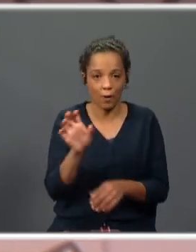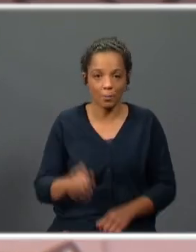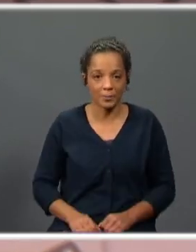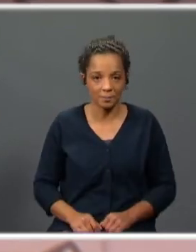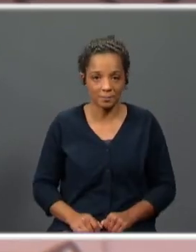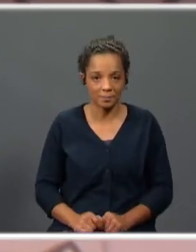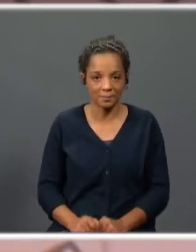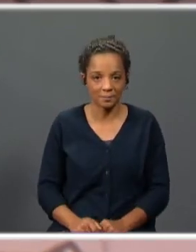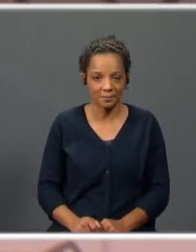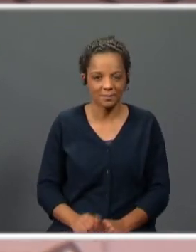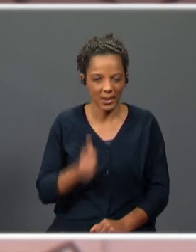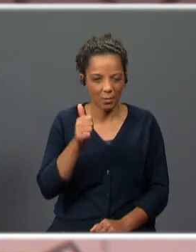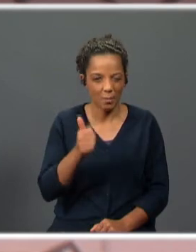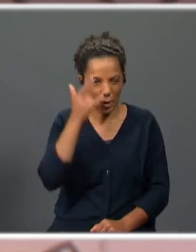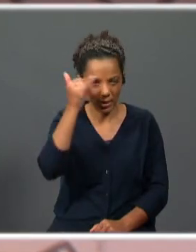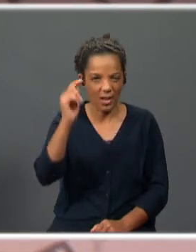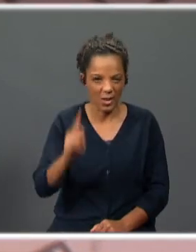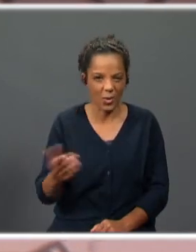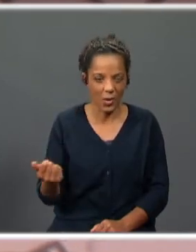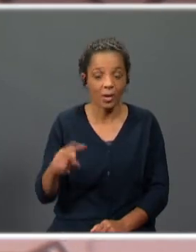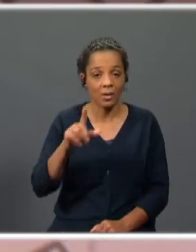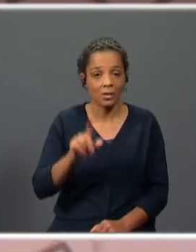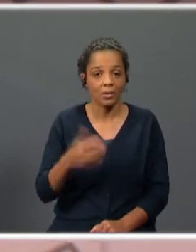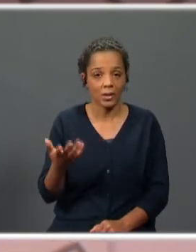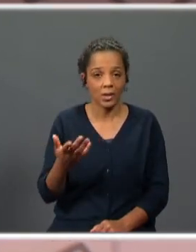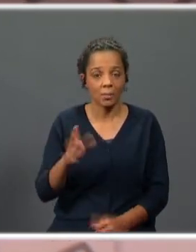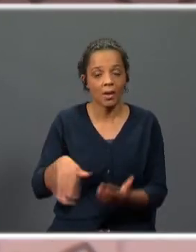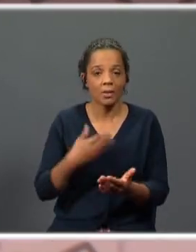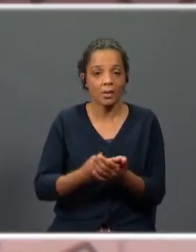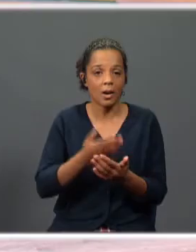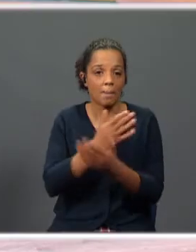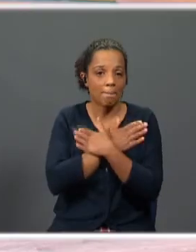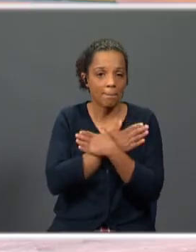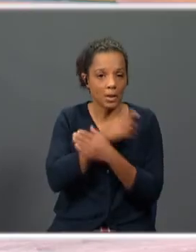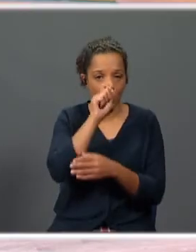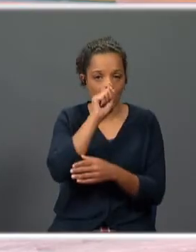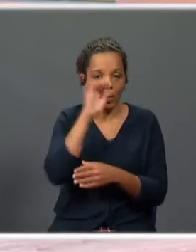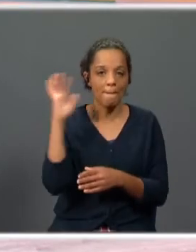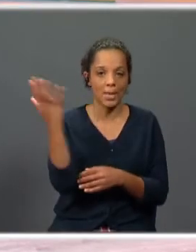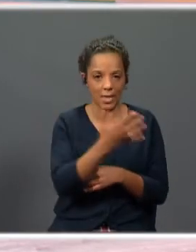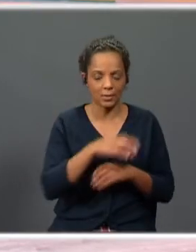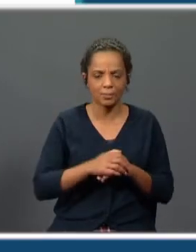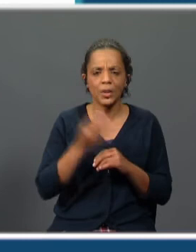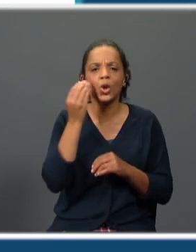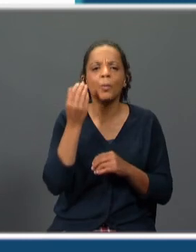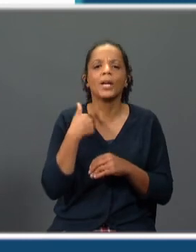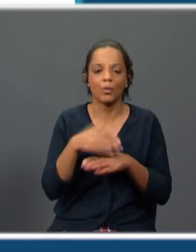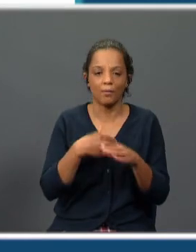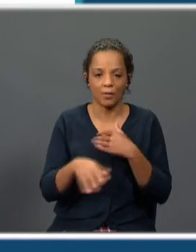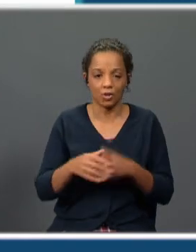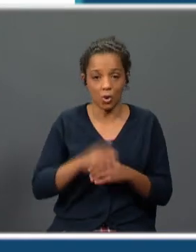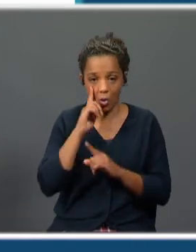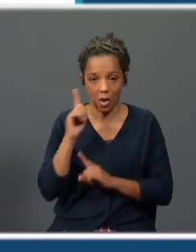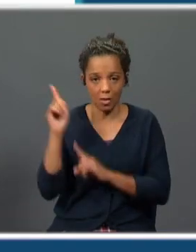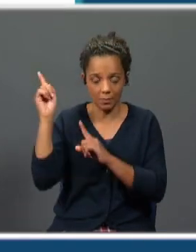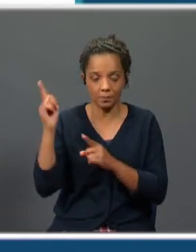é uma boa sugestão e também acaba por ser uma sugestão ecológica. Então, vamos ver como é que eu fiz. Ora, tenho aqui o meu